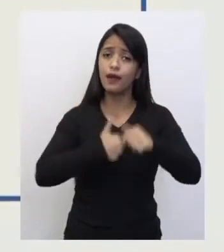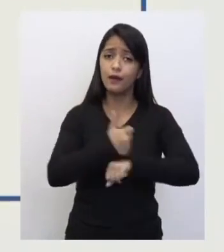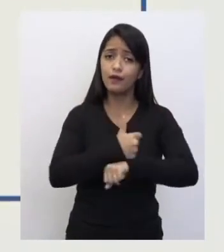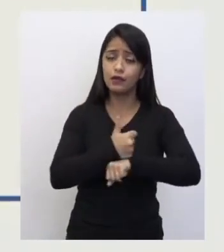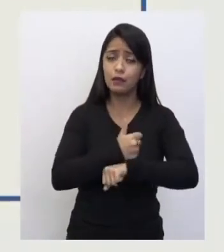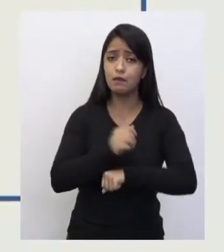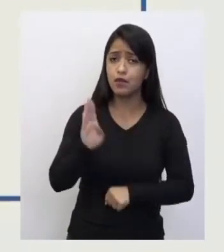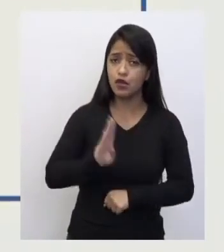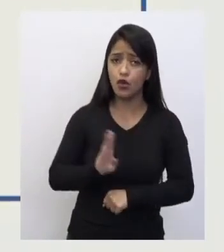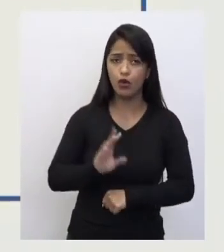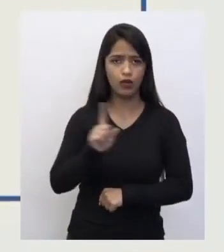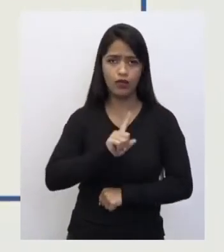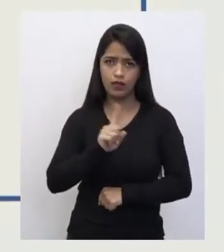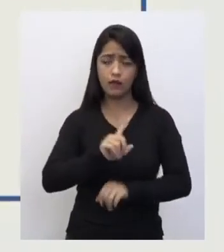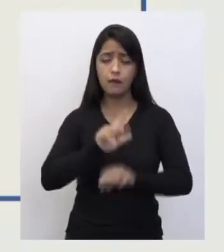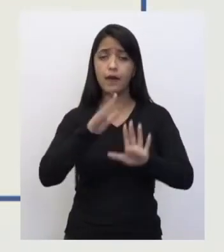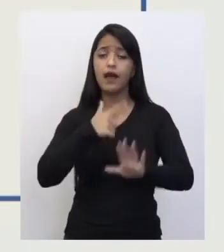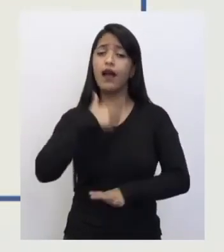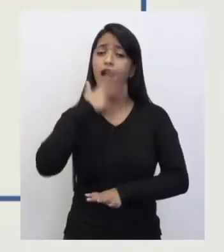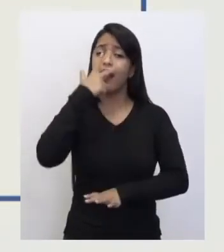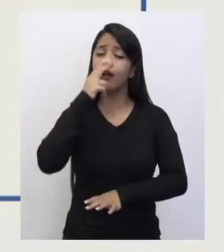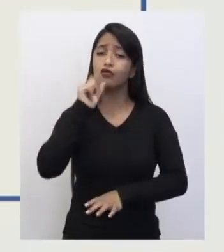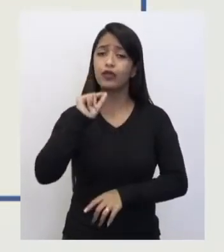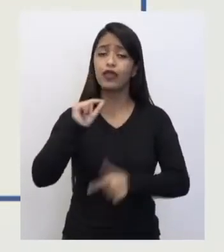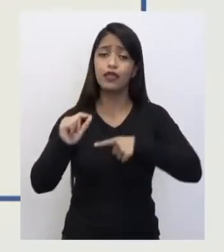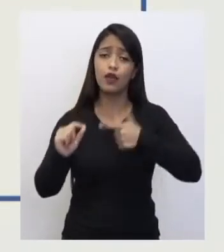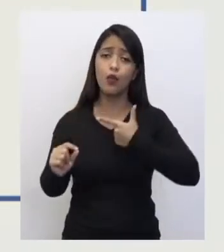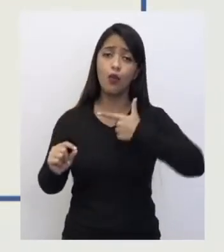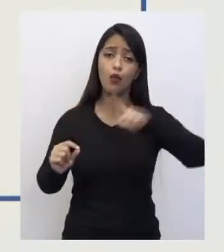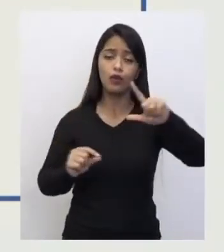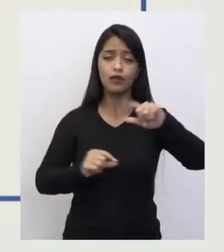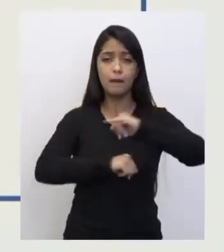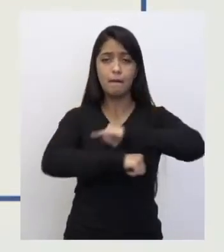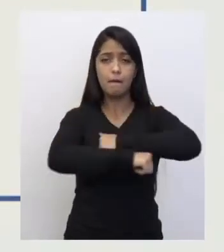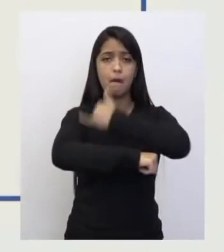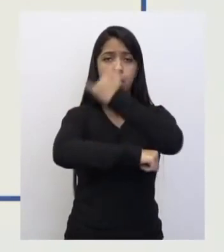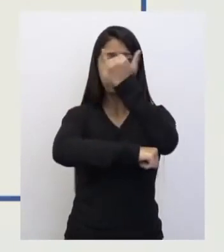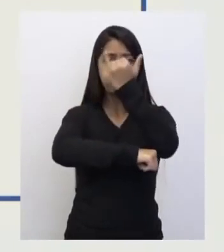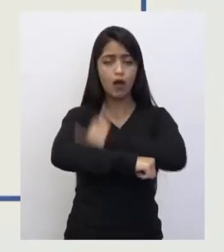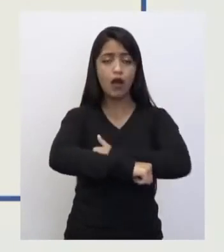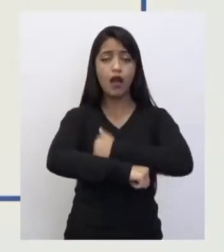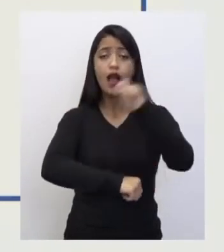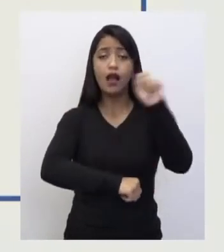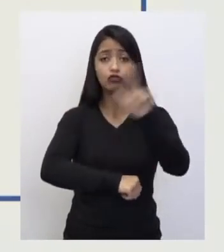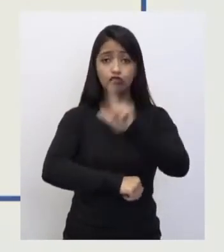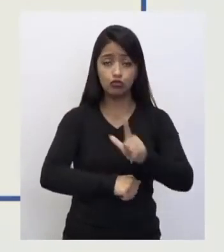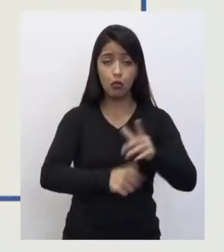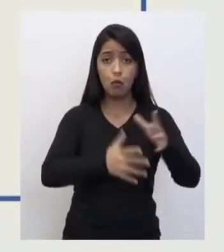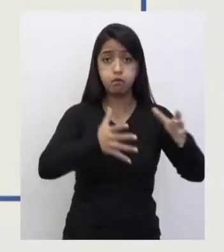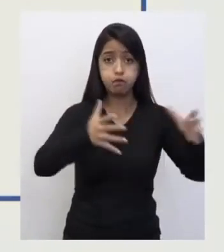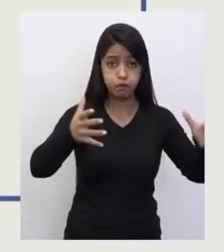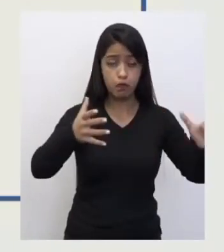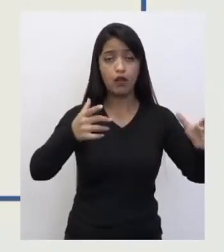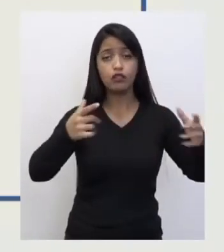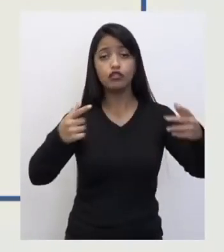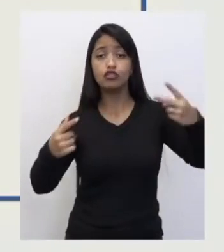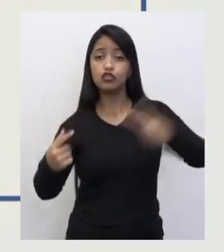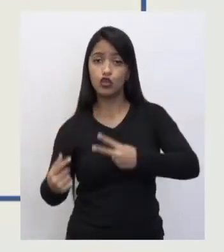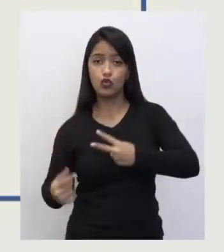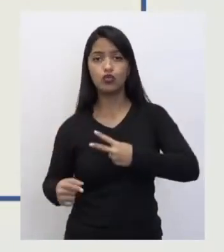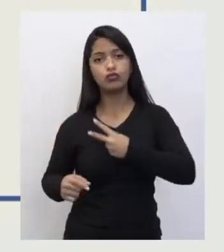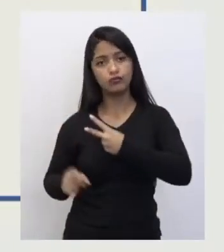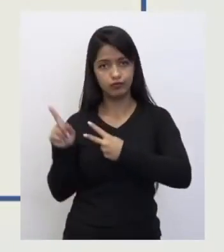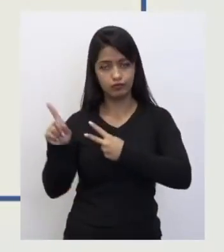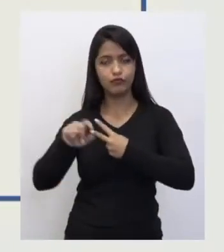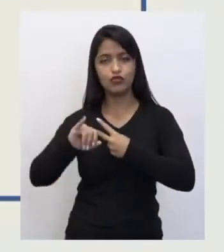menor que a baleia azul, tá? Não tenho certeza dessa informação, tá? É só um comentário. Mas se não me engano, a baleia azul